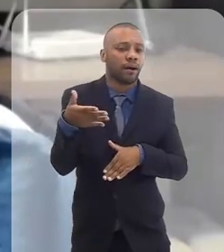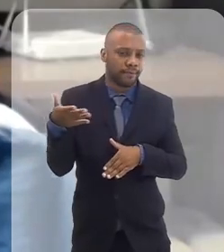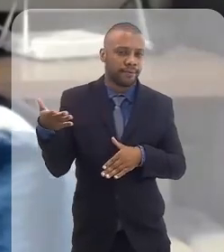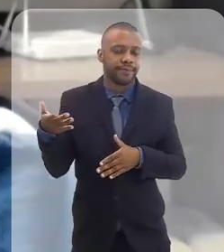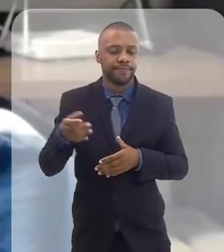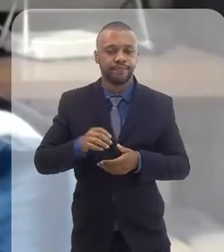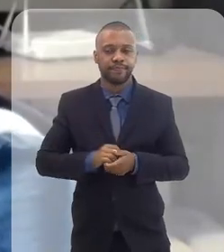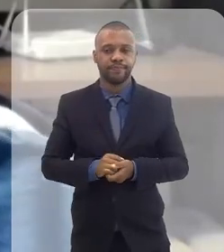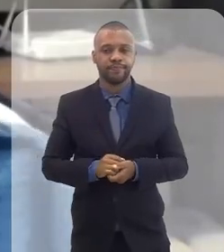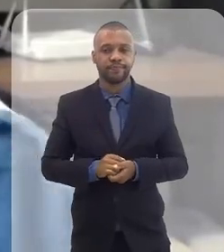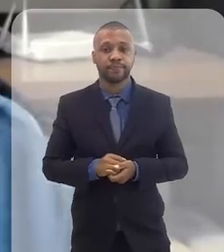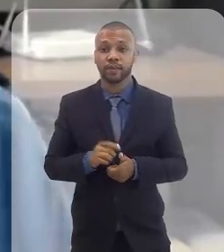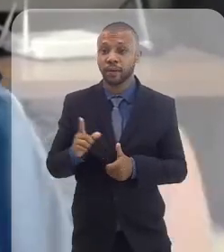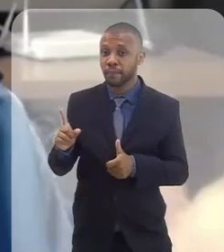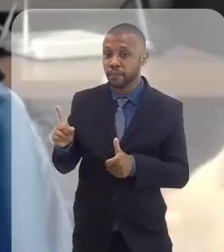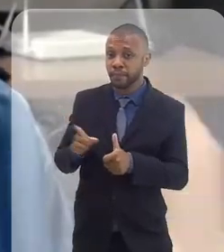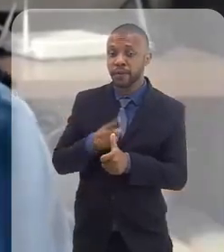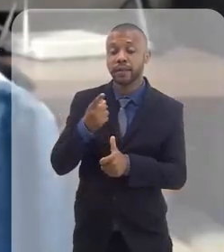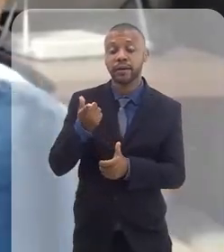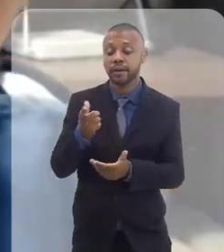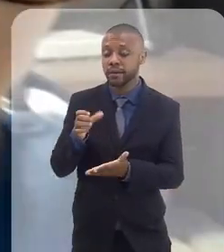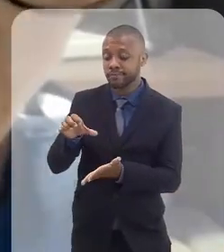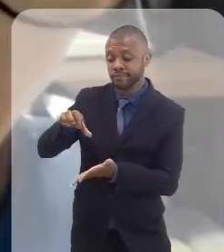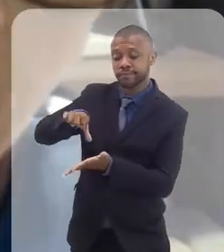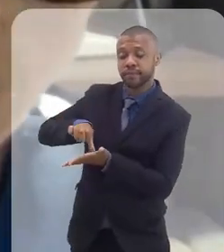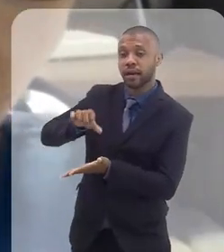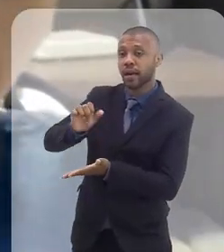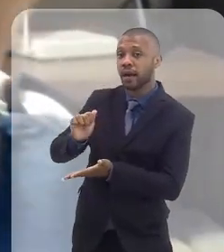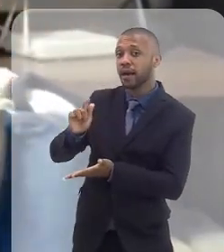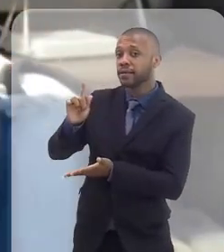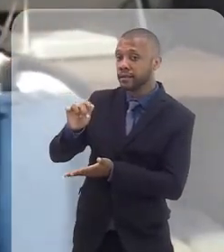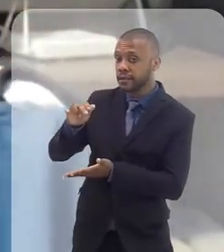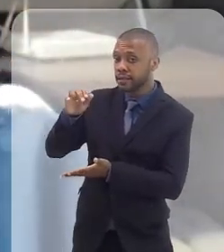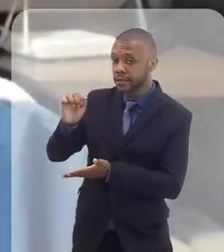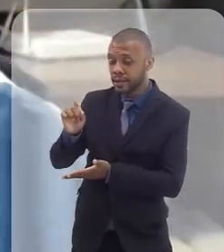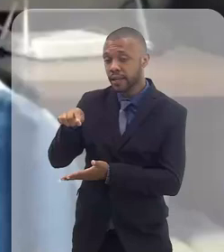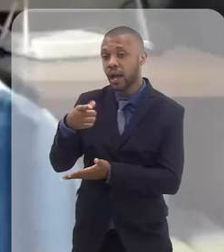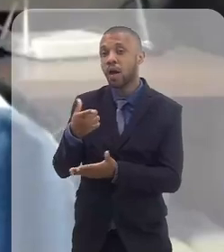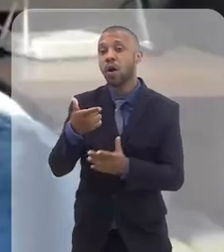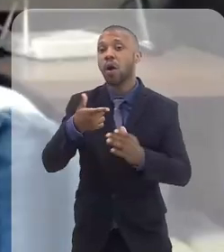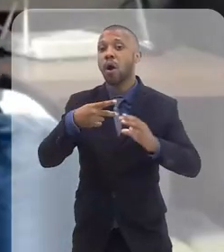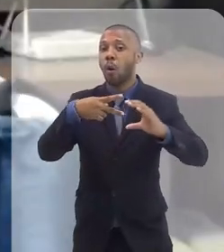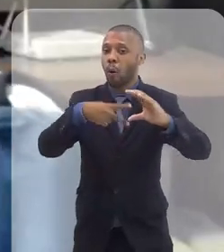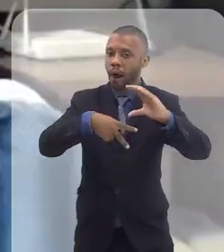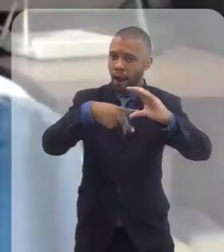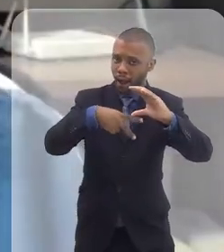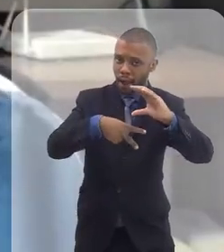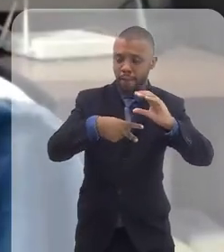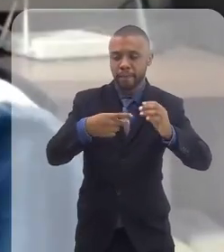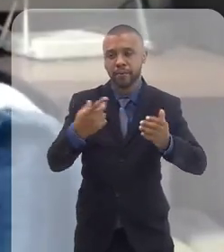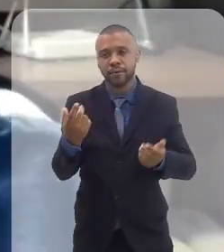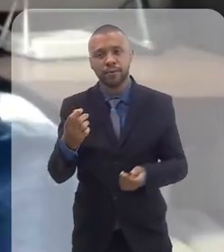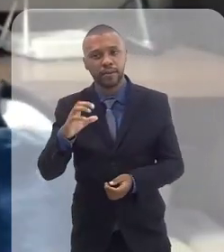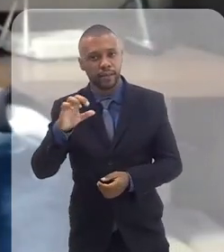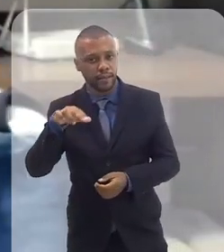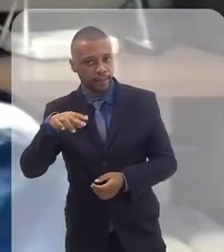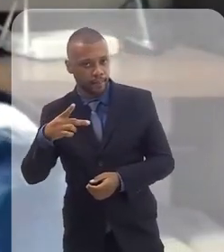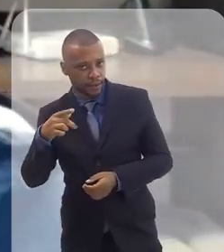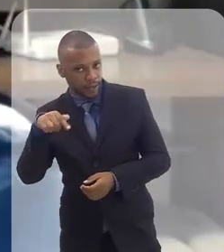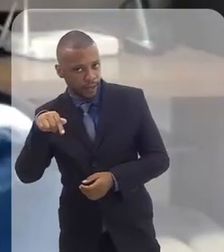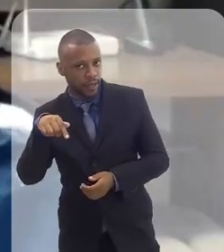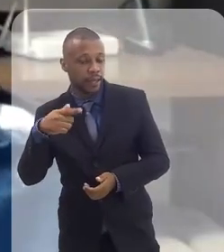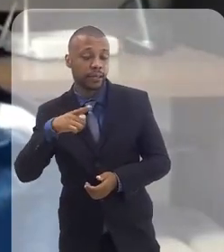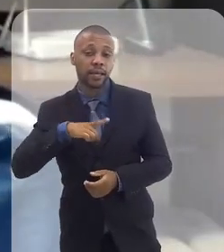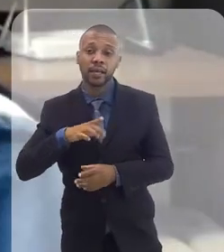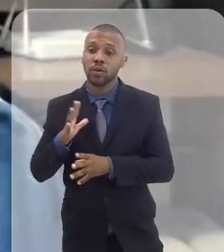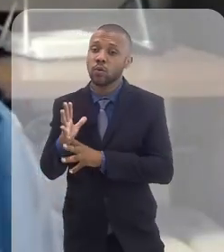muito recente. A primeira agência, CAPES e CNPq, tem 70